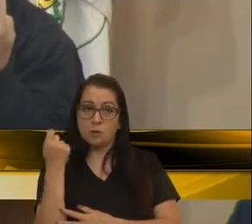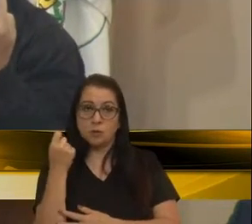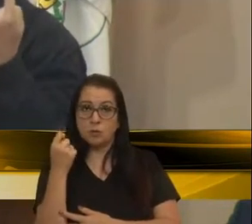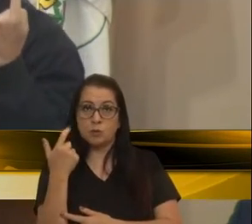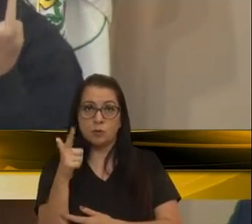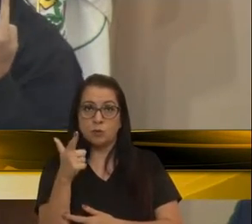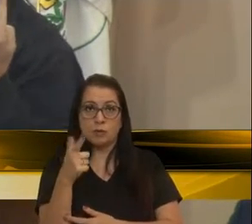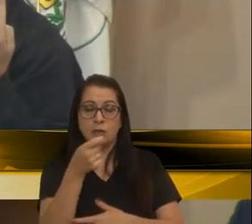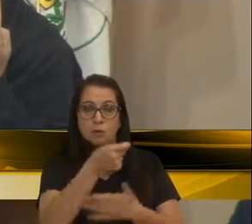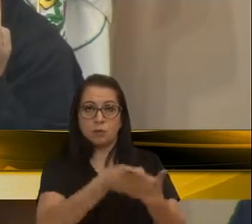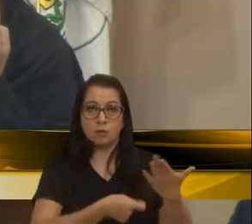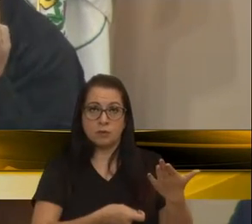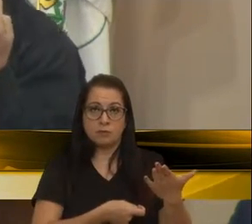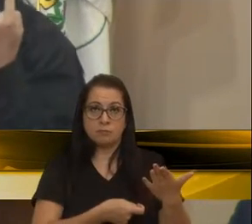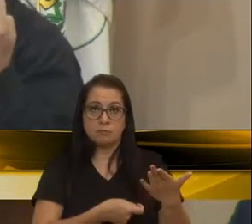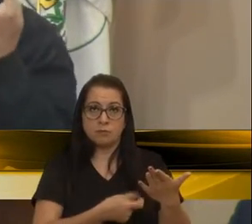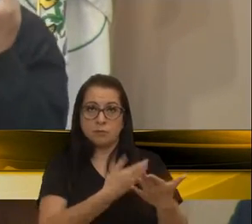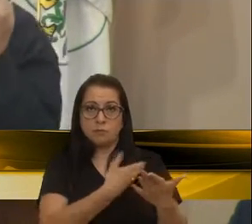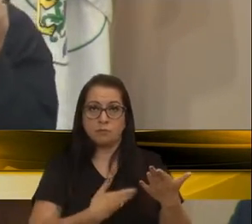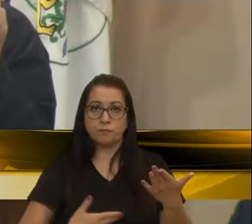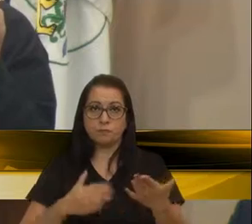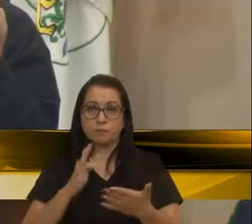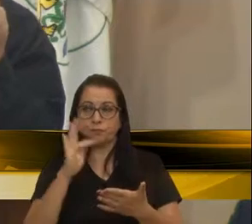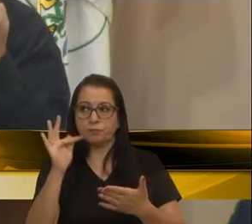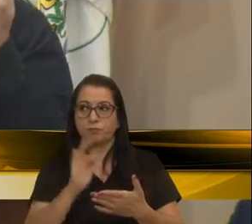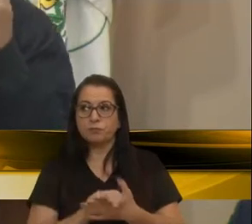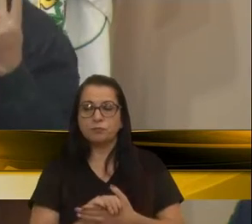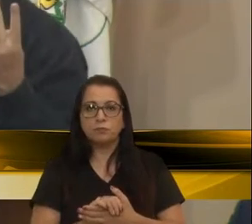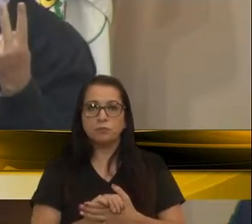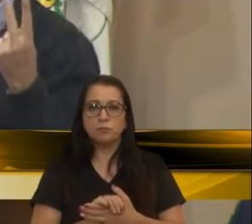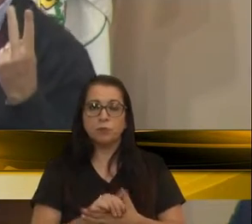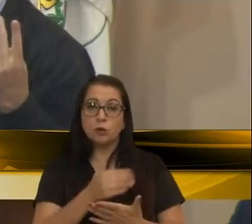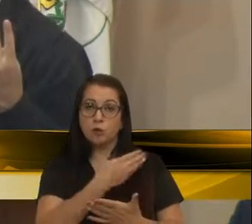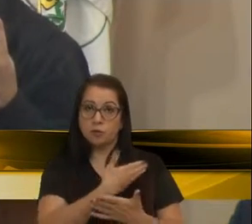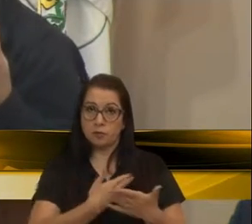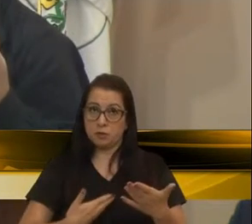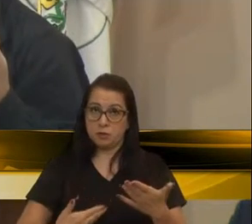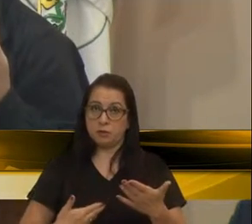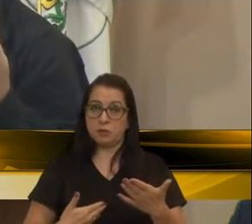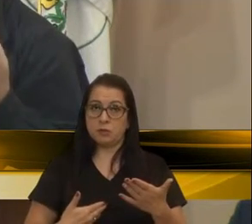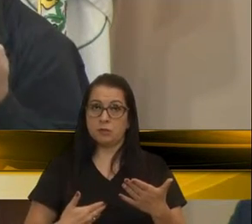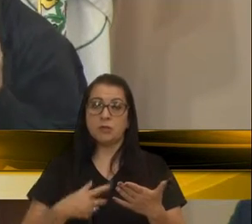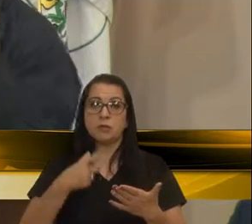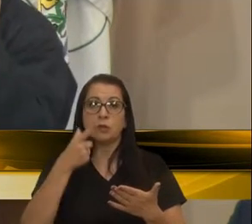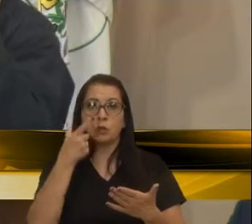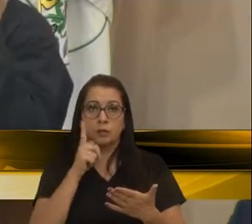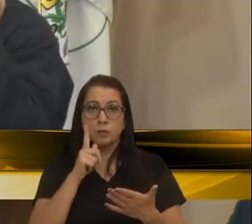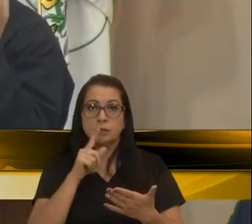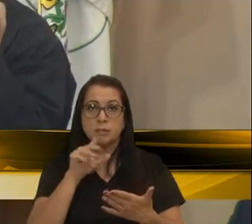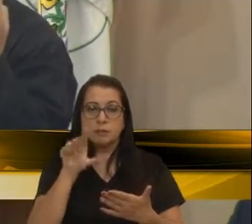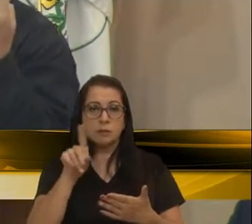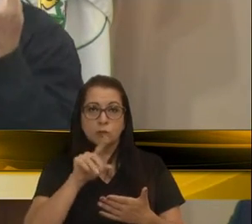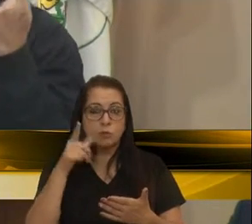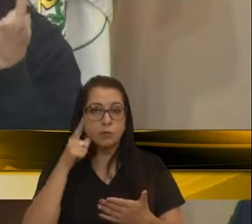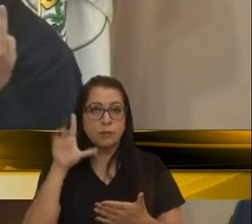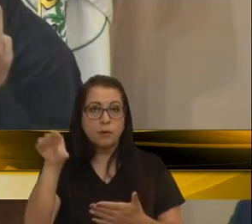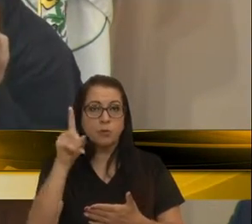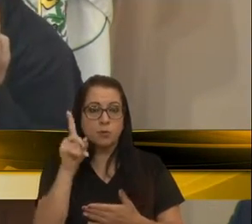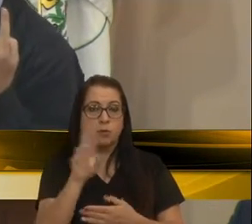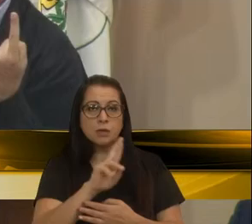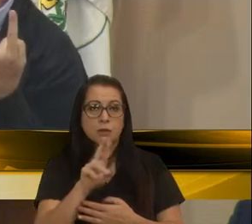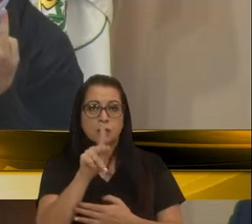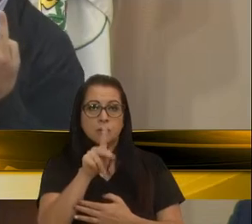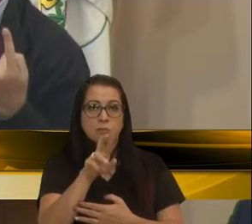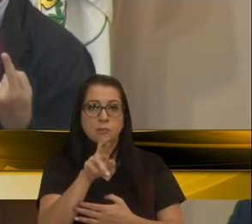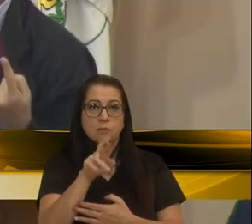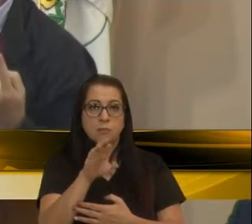não tem autorização por parte do governo federal, governador que não conseguiu pegar R$1 de precatórios,